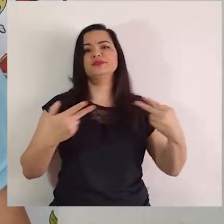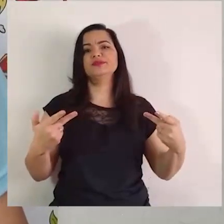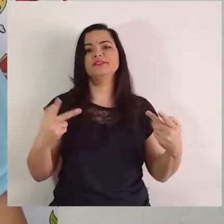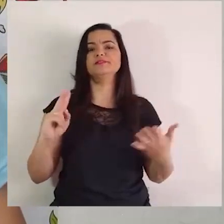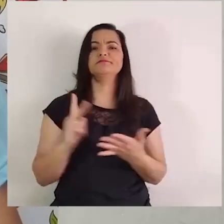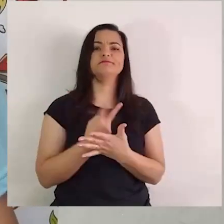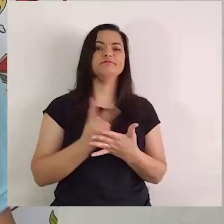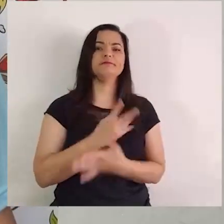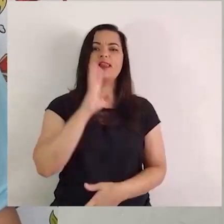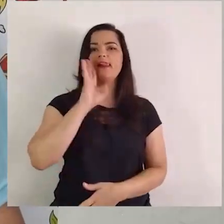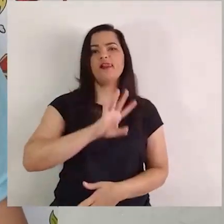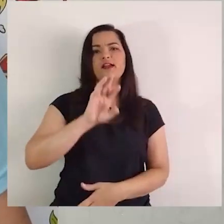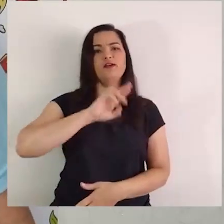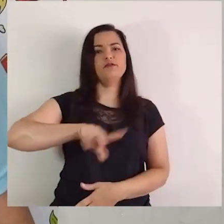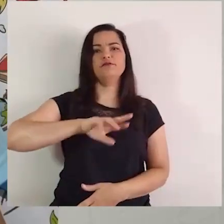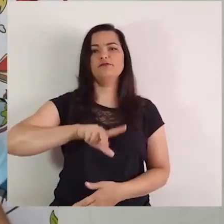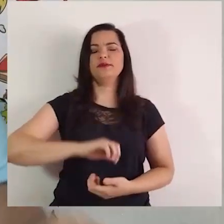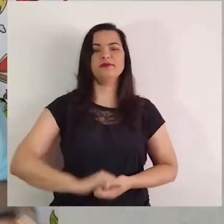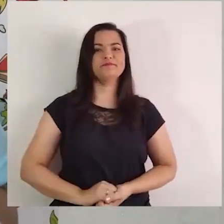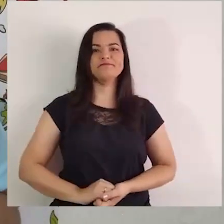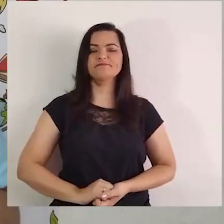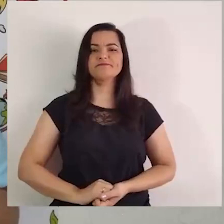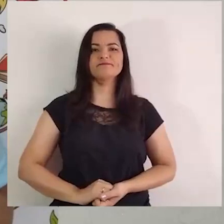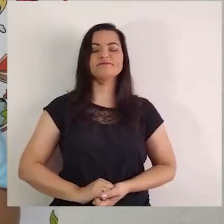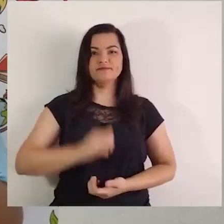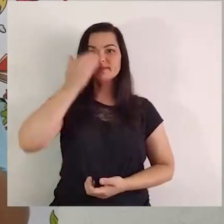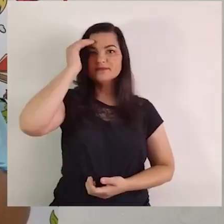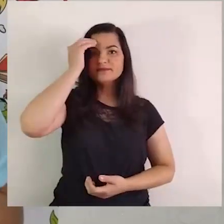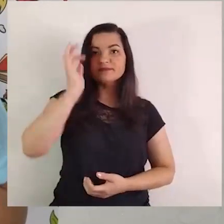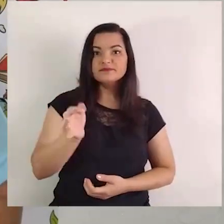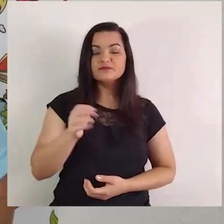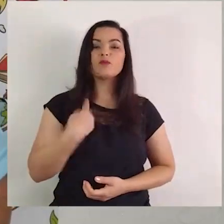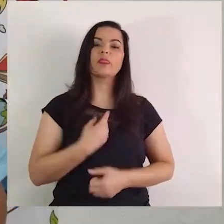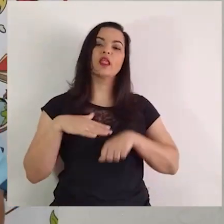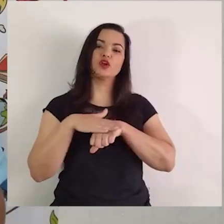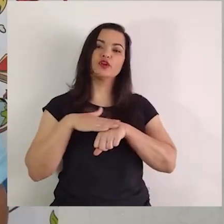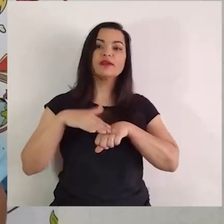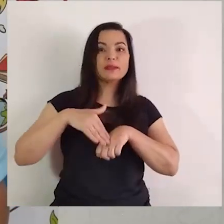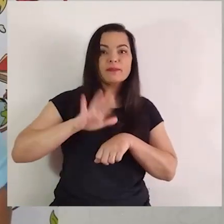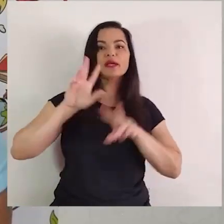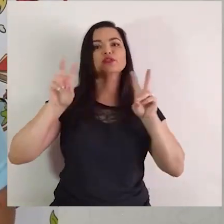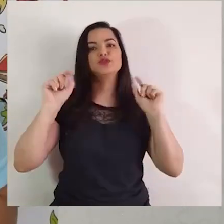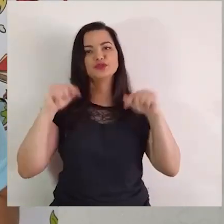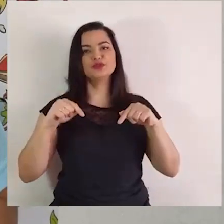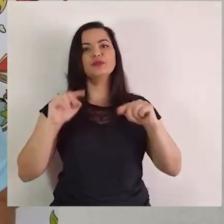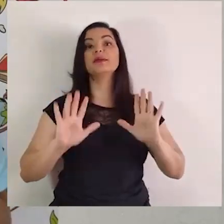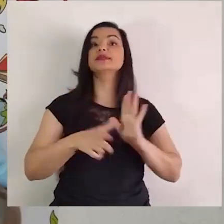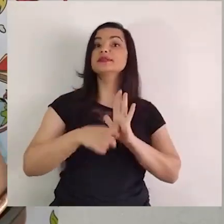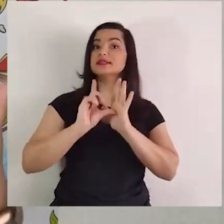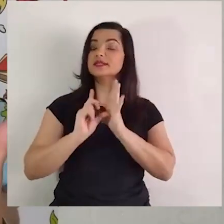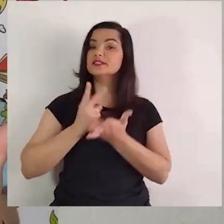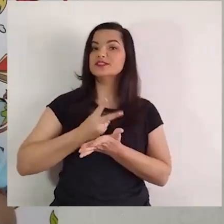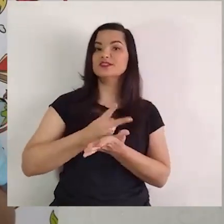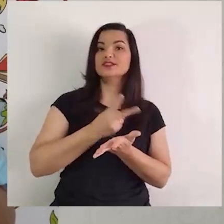de coisa que não é legal. Nós vamos falar um pouquinho mais sobre isso, mas antes